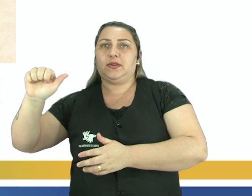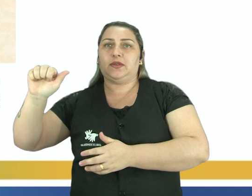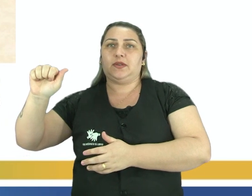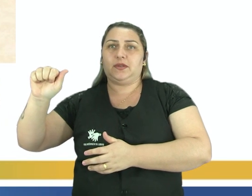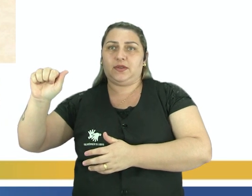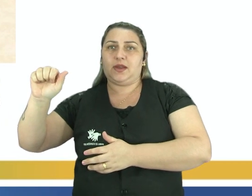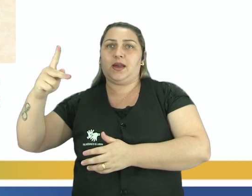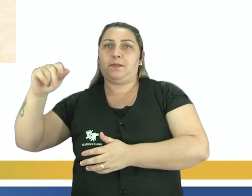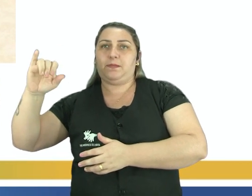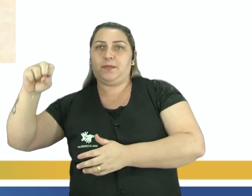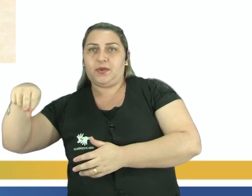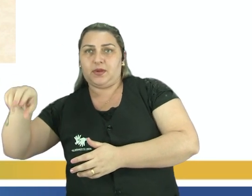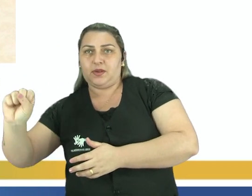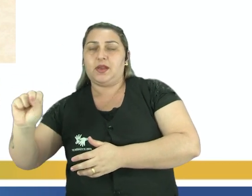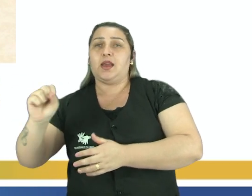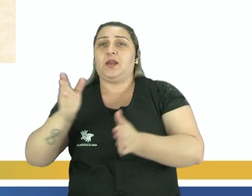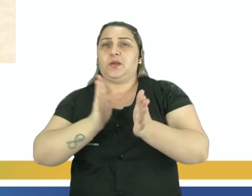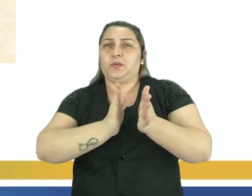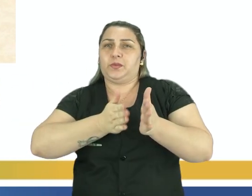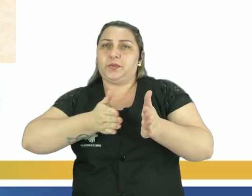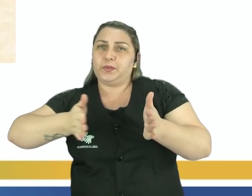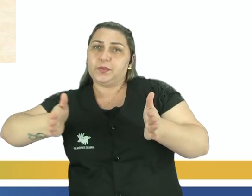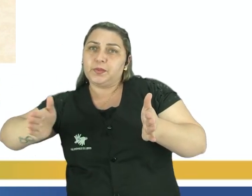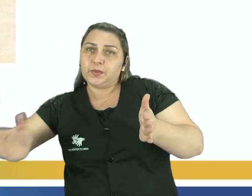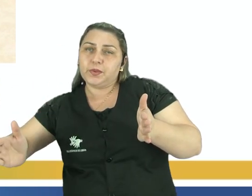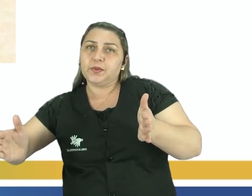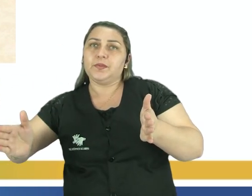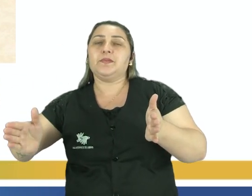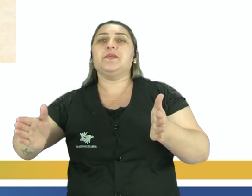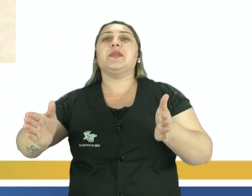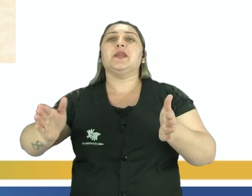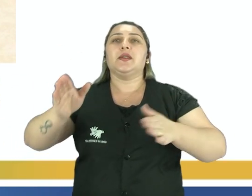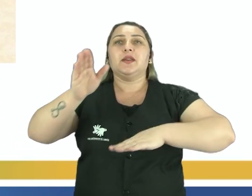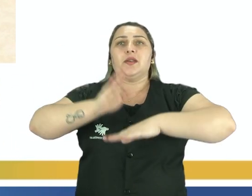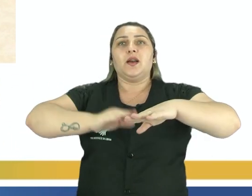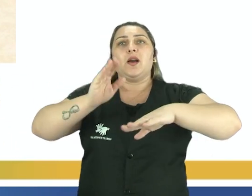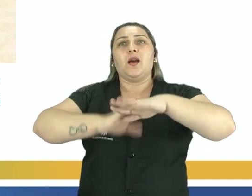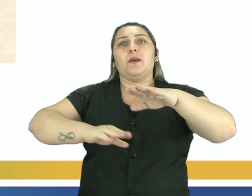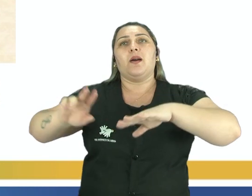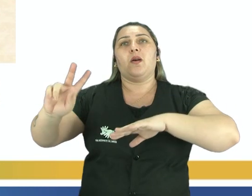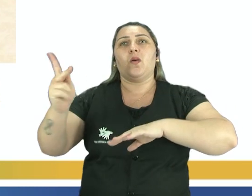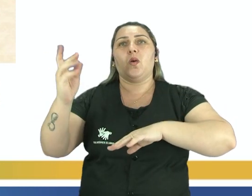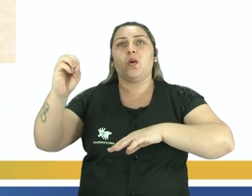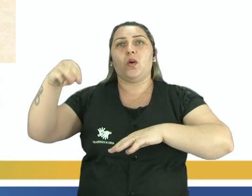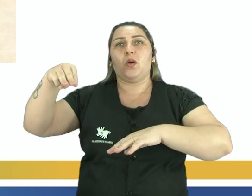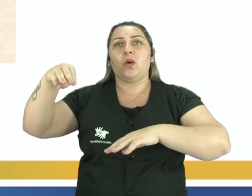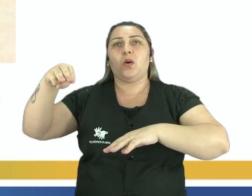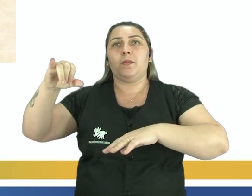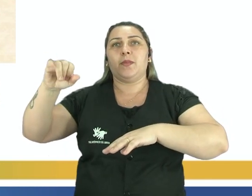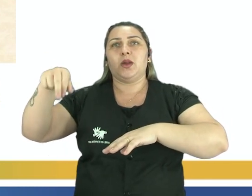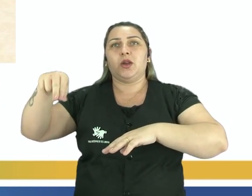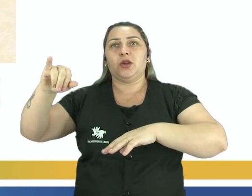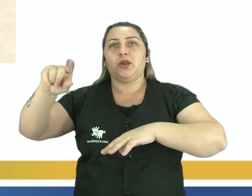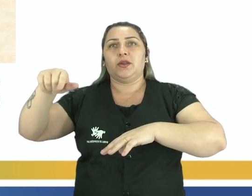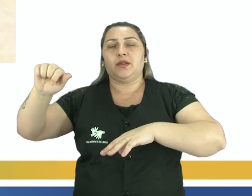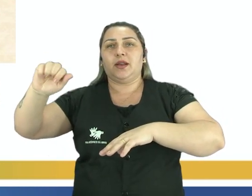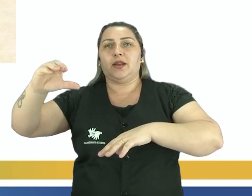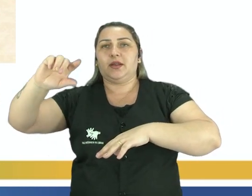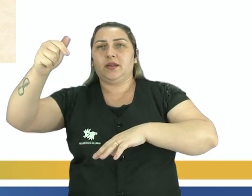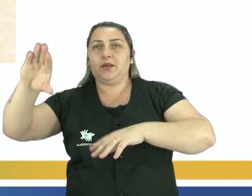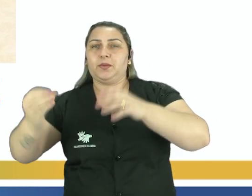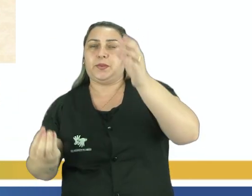sapiens, né? Então, é durante esse longo período que se deu chamada hominização. Quer dizer, um lento processo de transformação